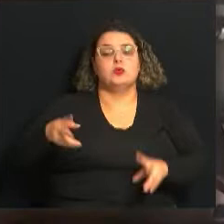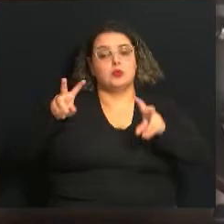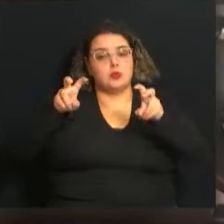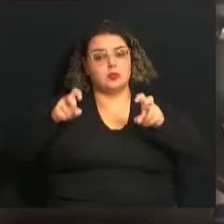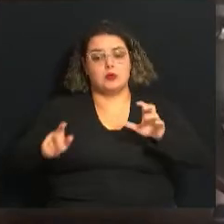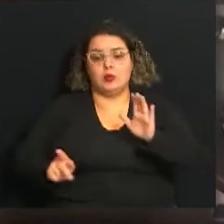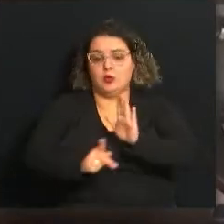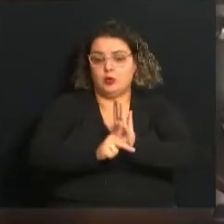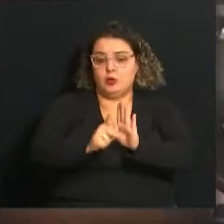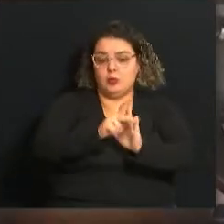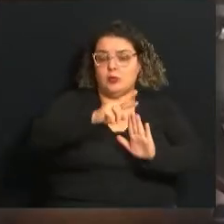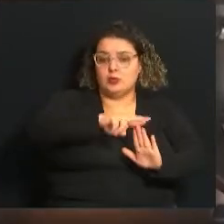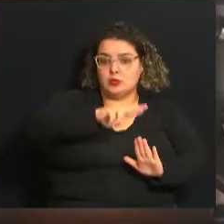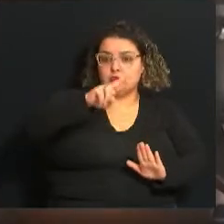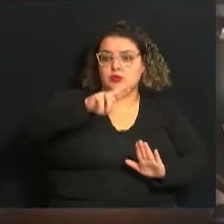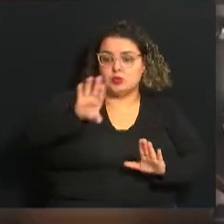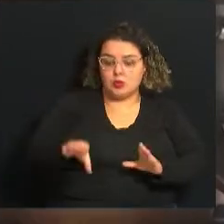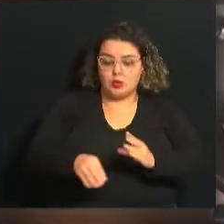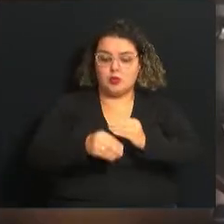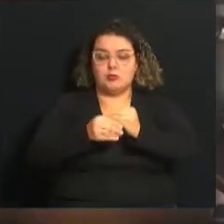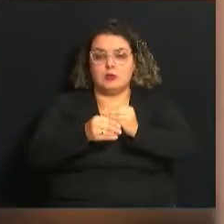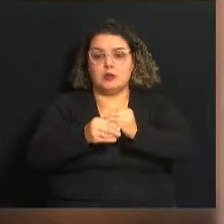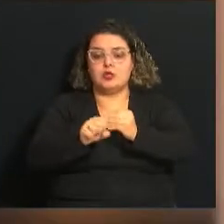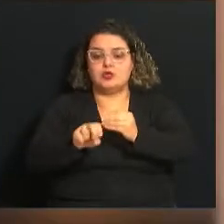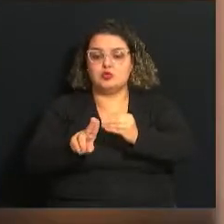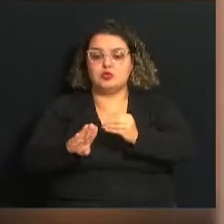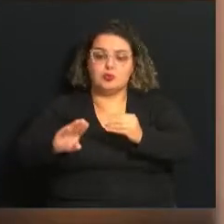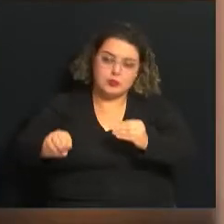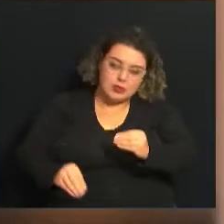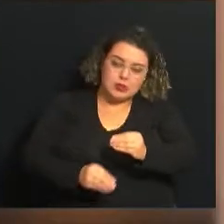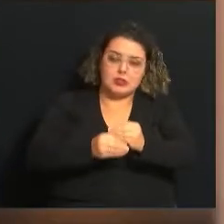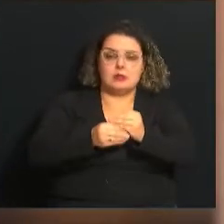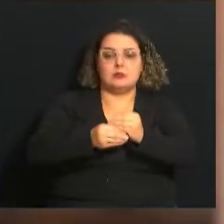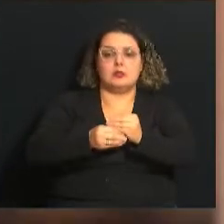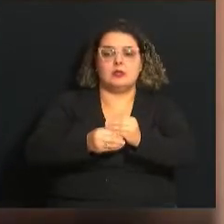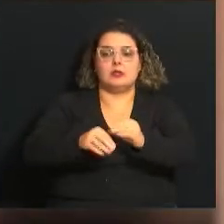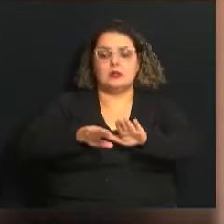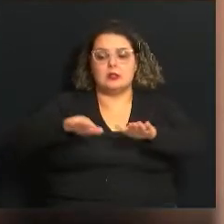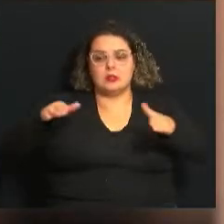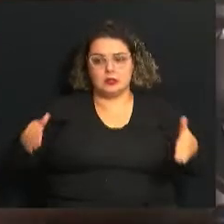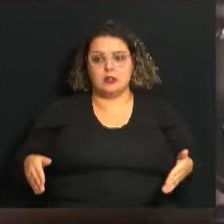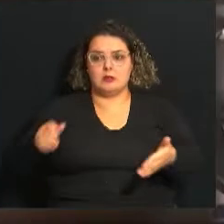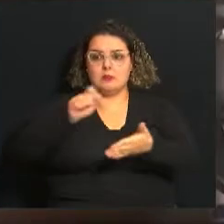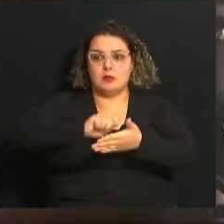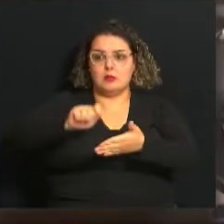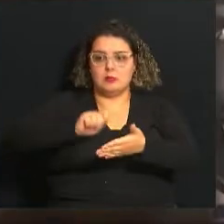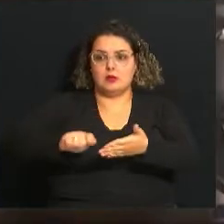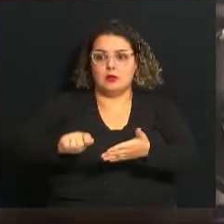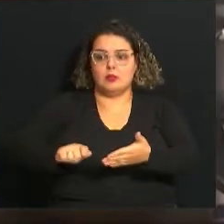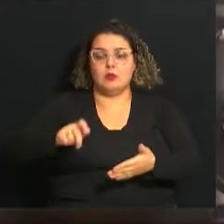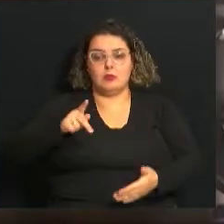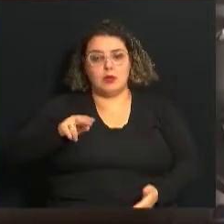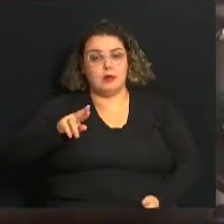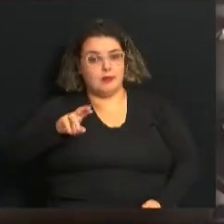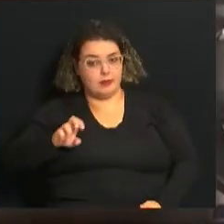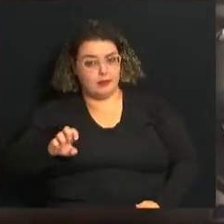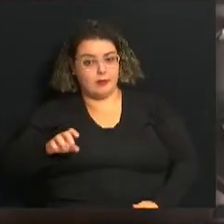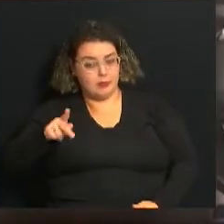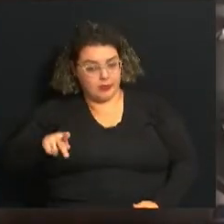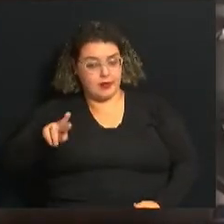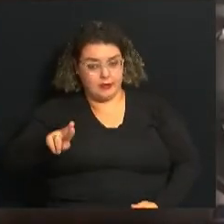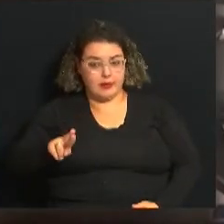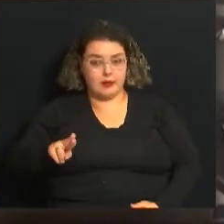de resolução com emenda e subemenda de autoria da mesa da Câmara. O PR aborda a necessidade